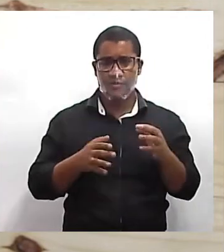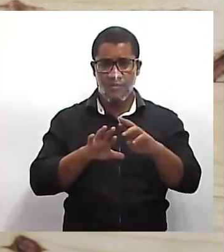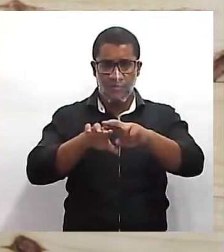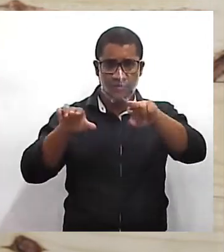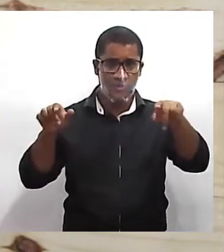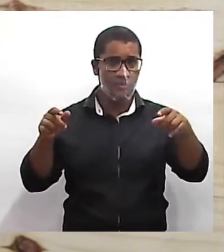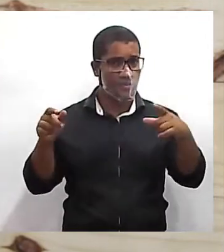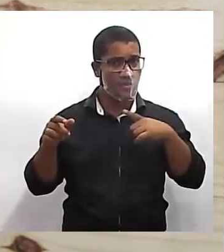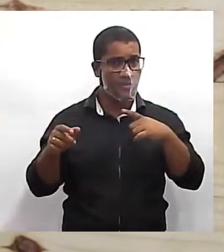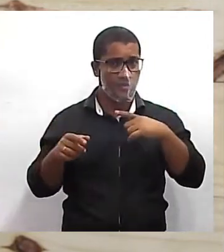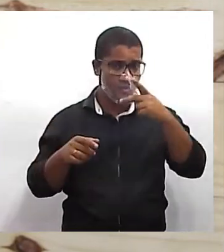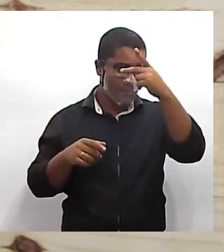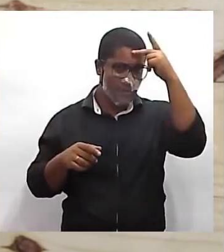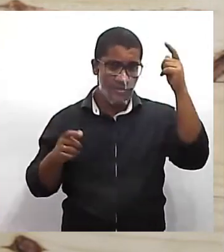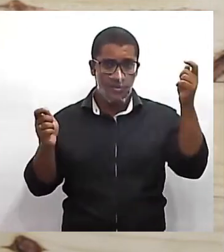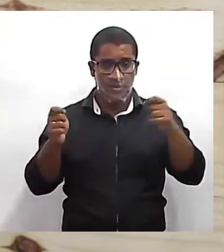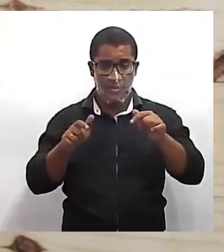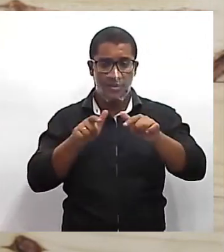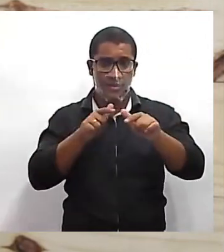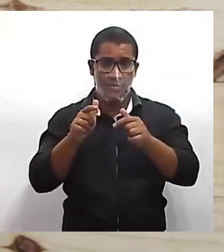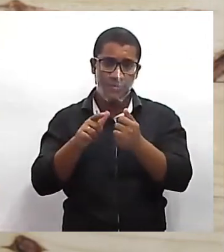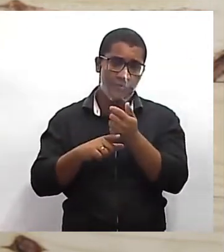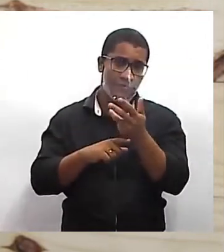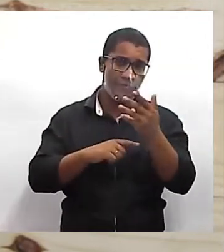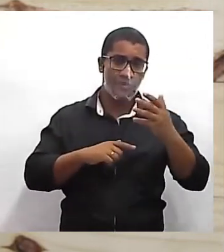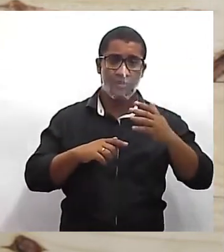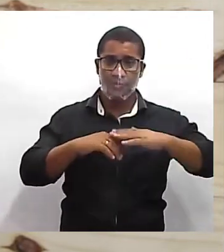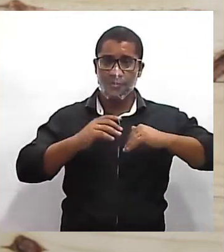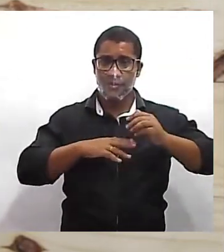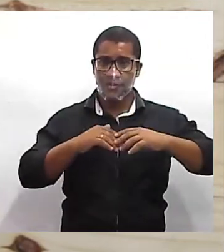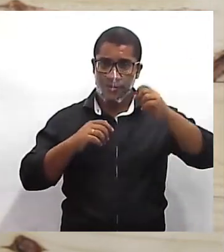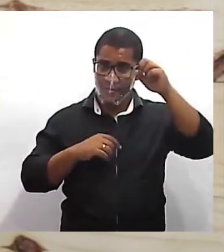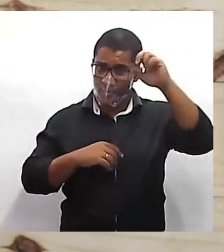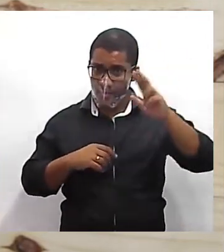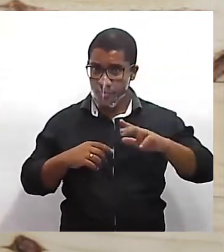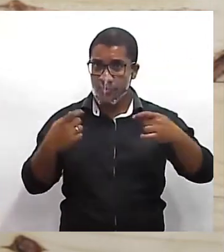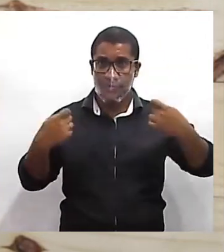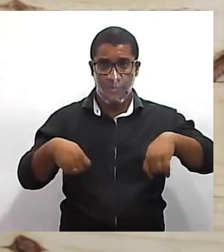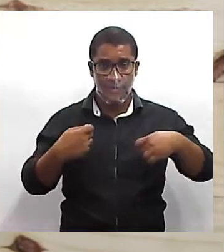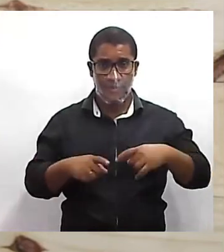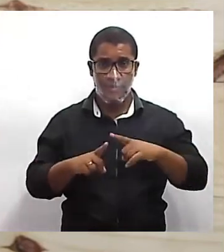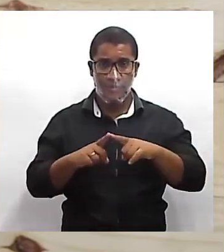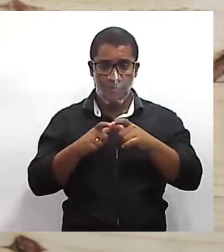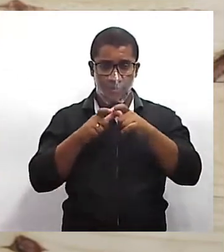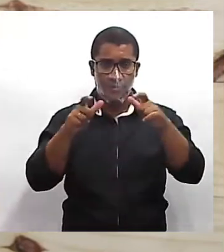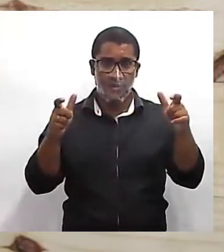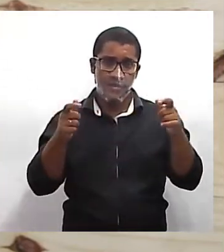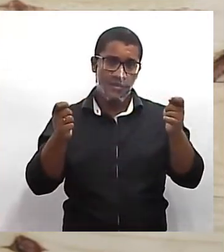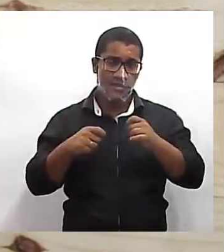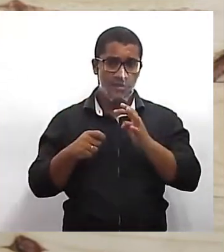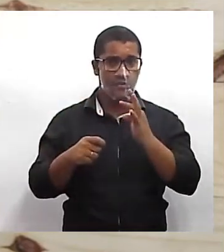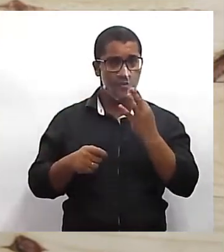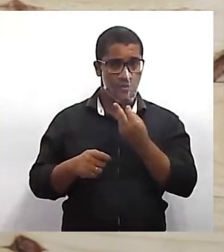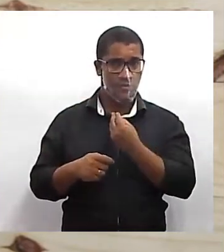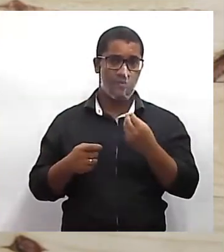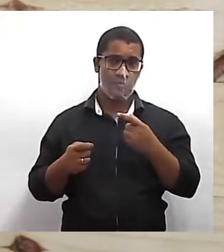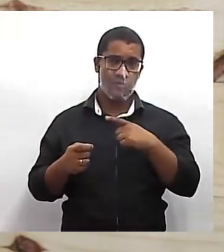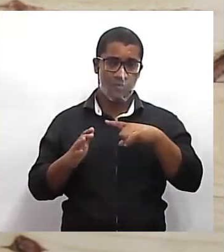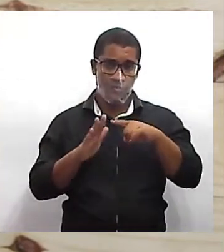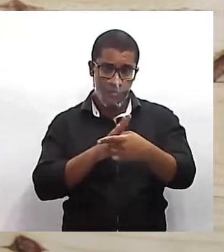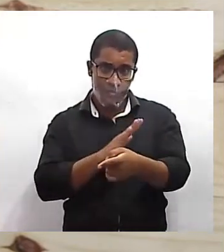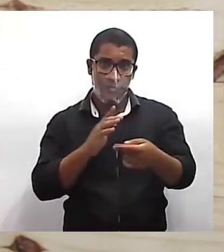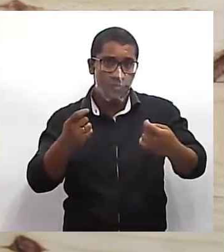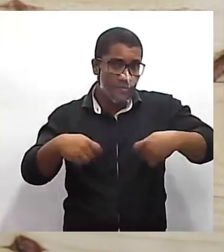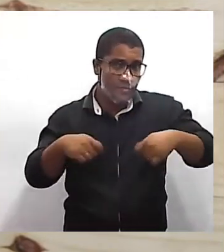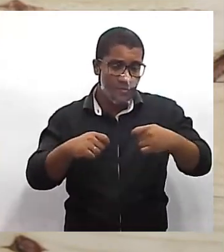é um profissional multifuncional, é um profissional que tem uma expertise bastante ampla, que tem um conhecimento bastante